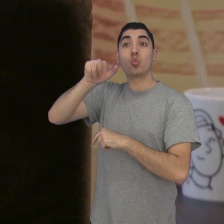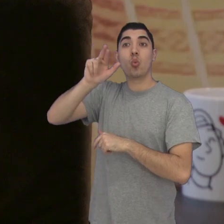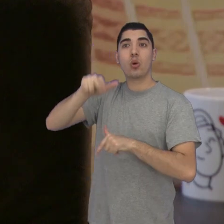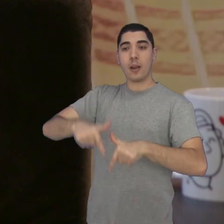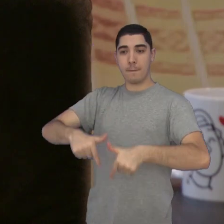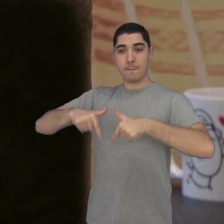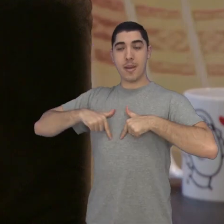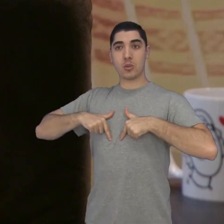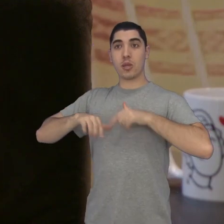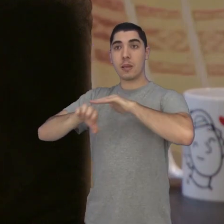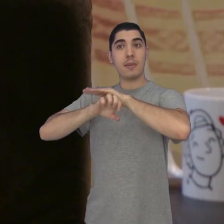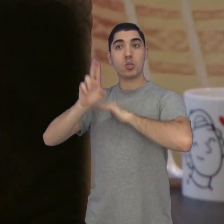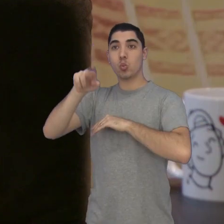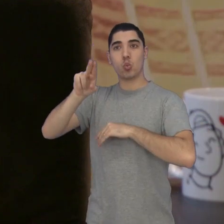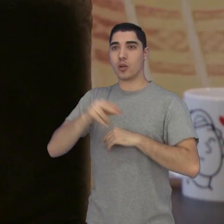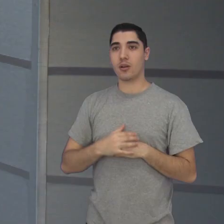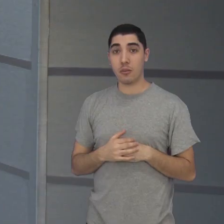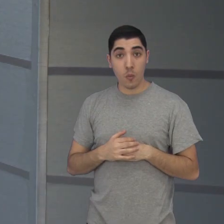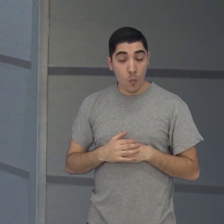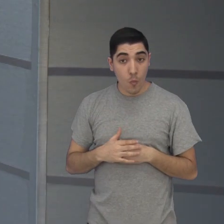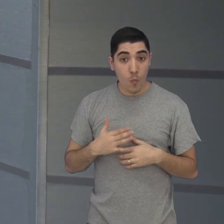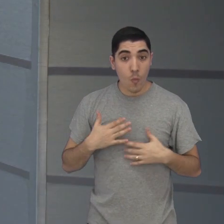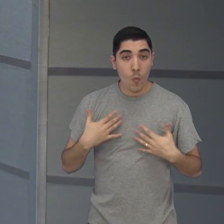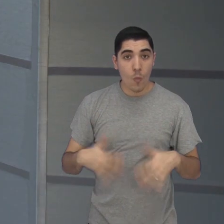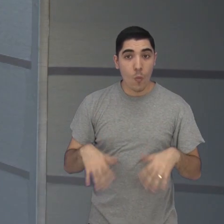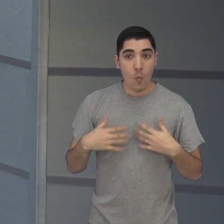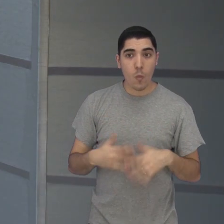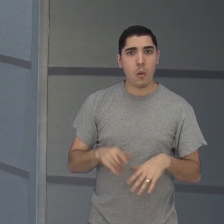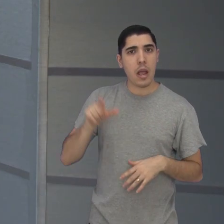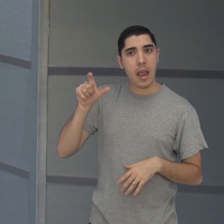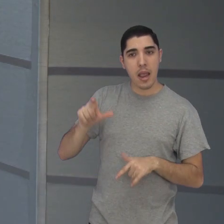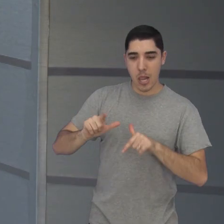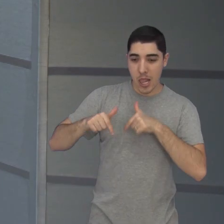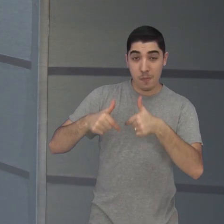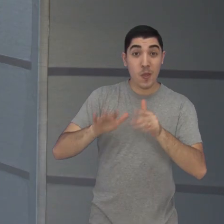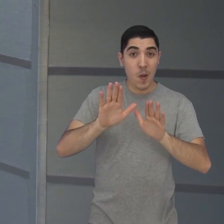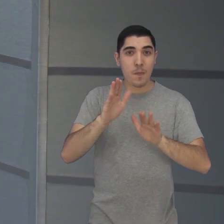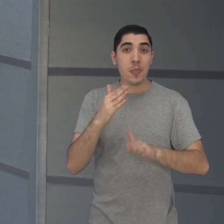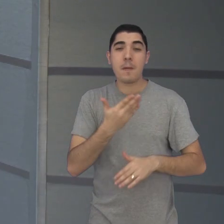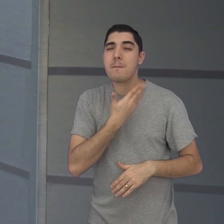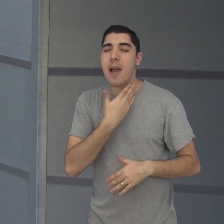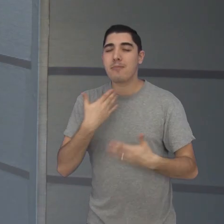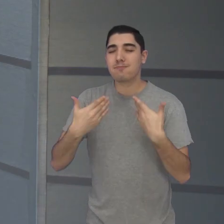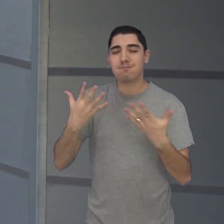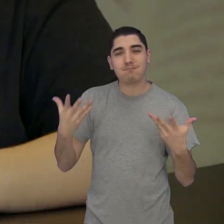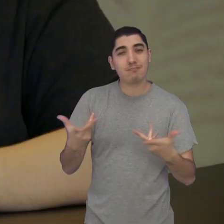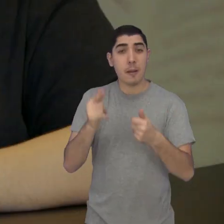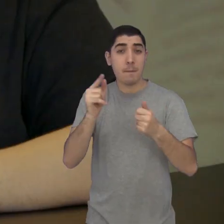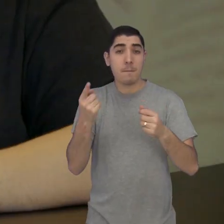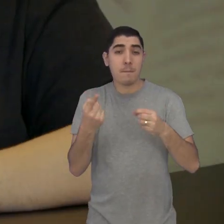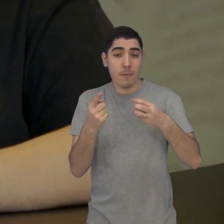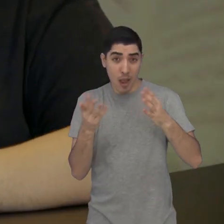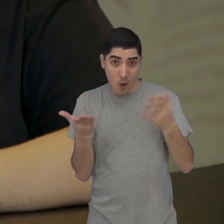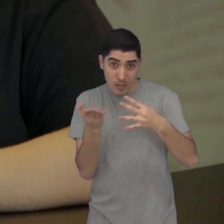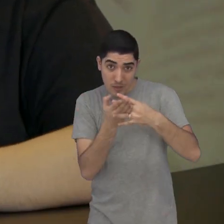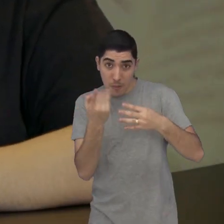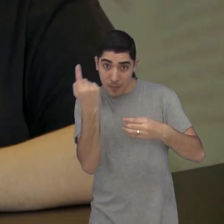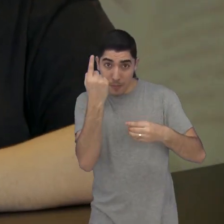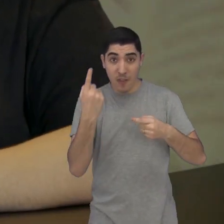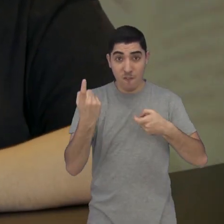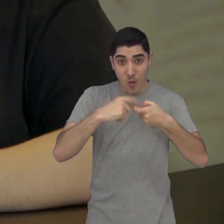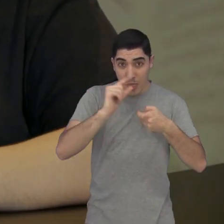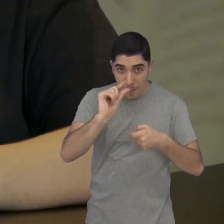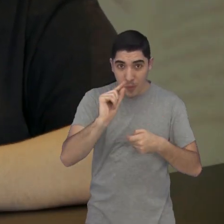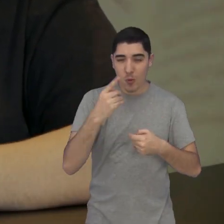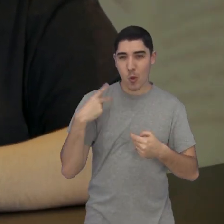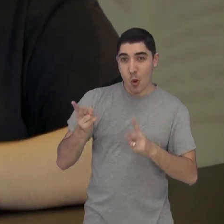teve um patrocínio. Meu Deus do céu. Nunca. Vanguardista e guerreiro, né? Guerreiro. Pedro, o nosso papo tá muito bom, mas eu vou pro meu primeiro intervalo e